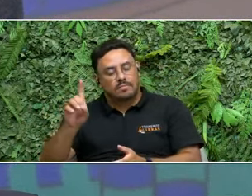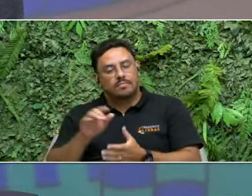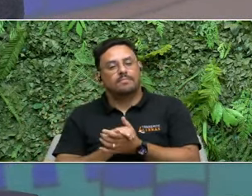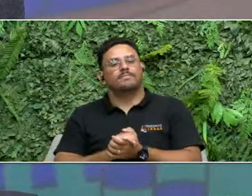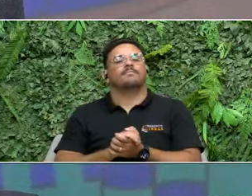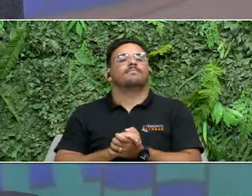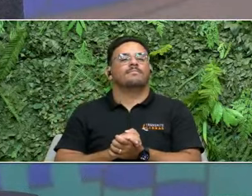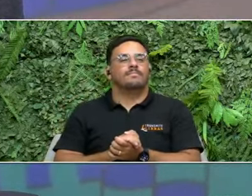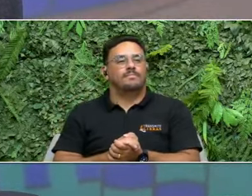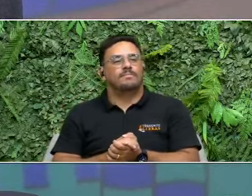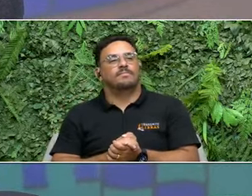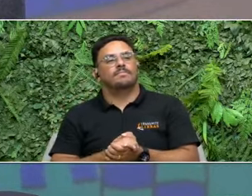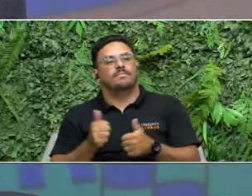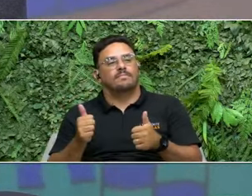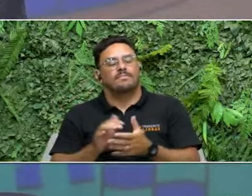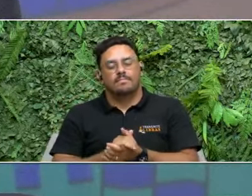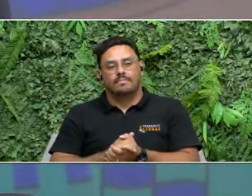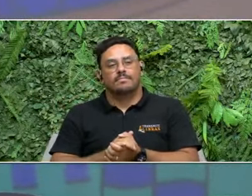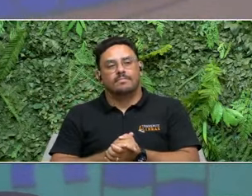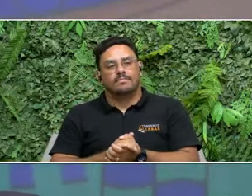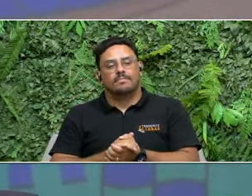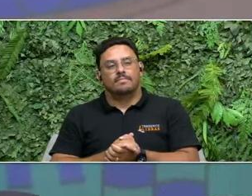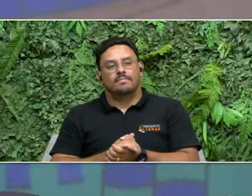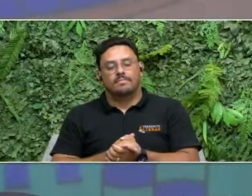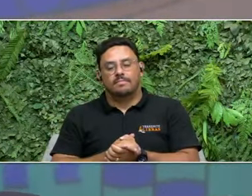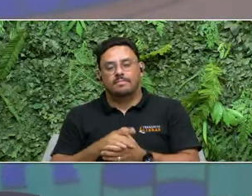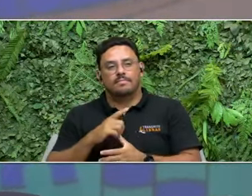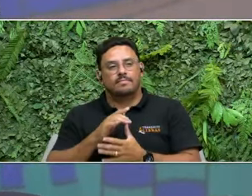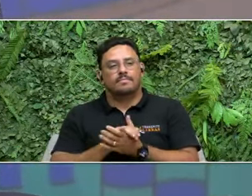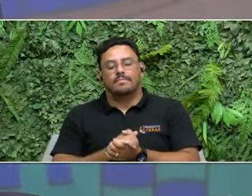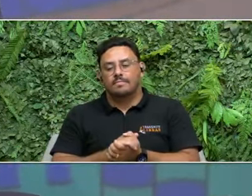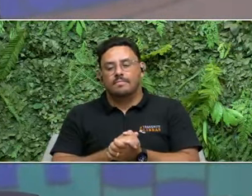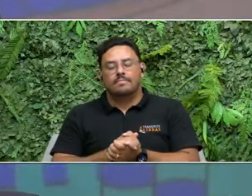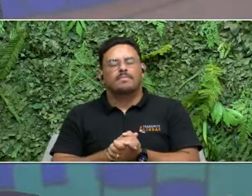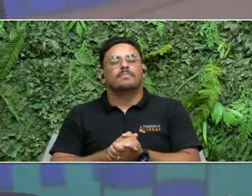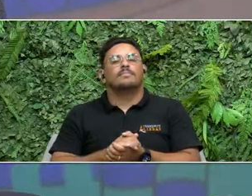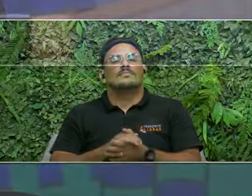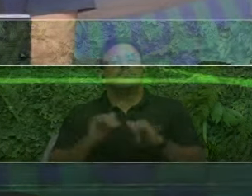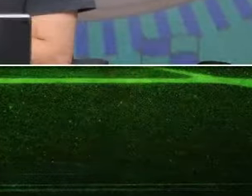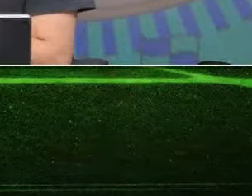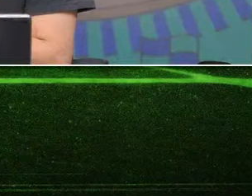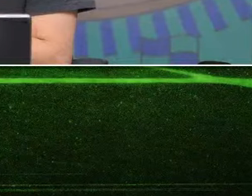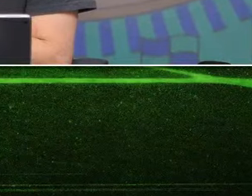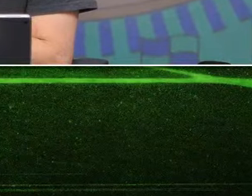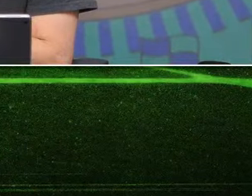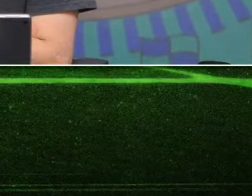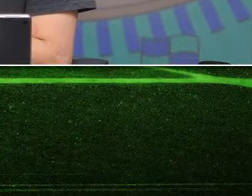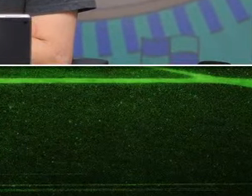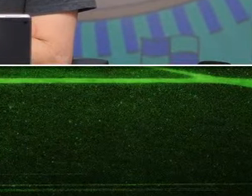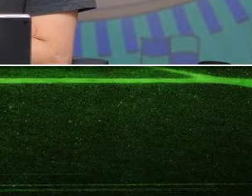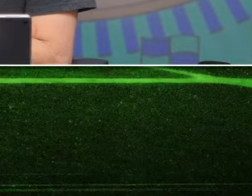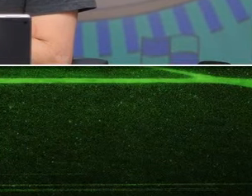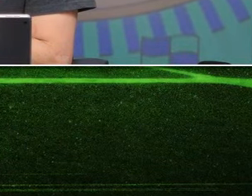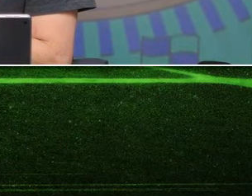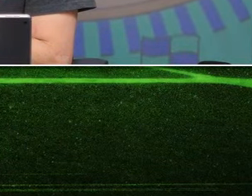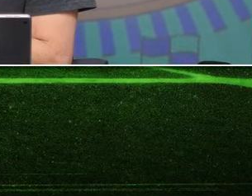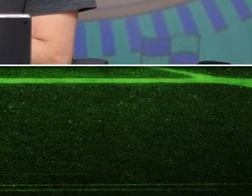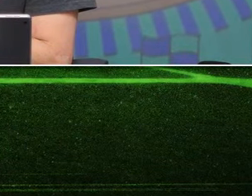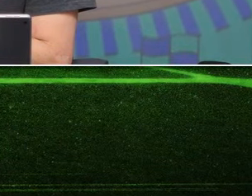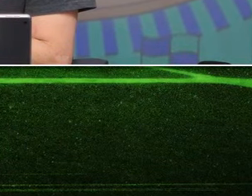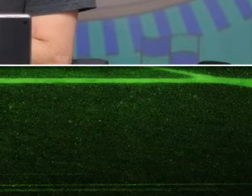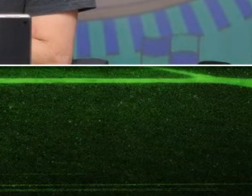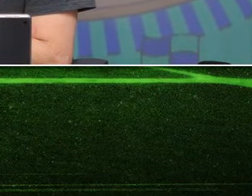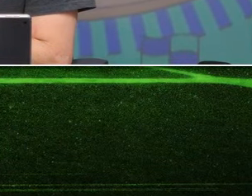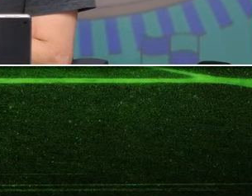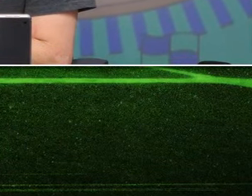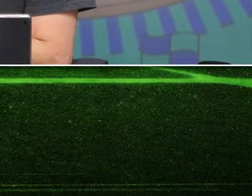vamos Valeu mais um vai T galera da 98 agora me deu cala frio essa